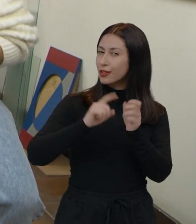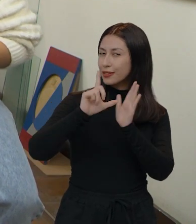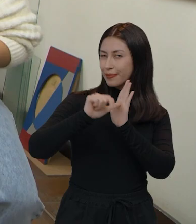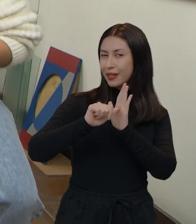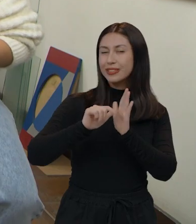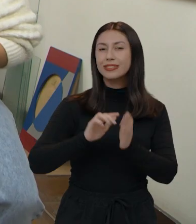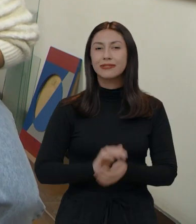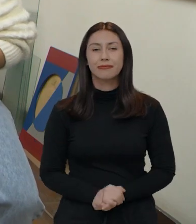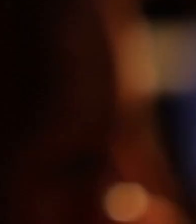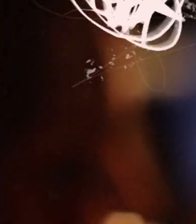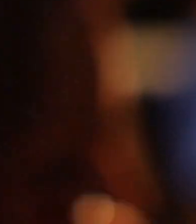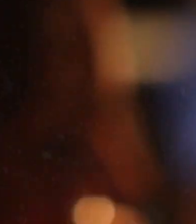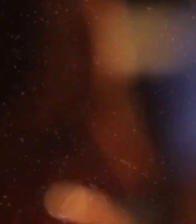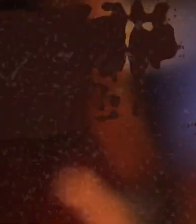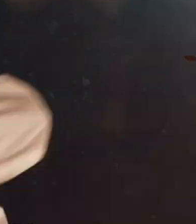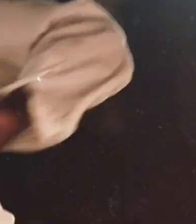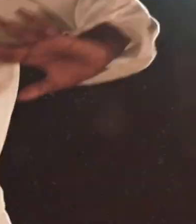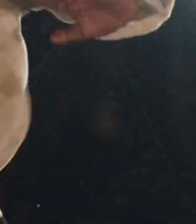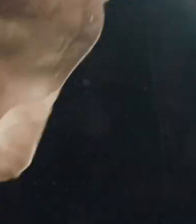já volta com esse assunto.